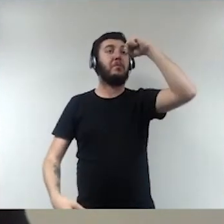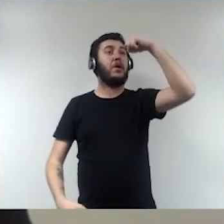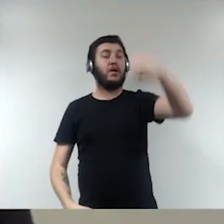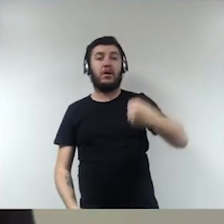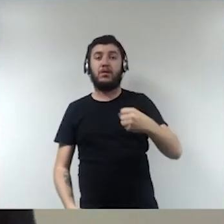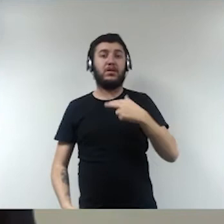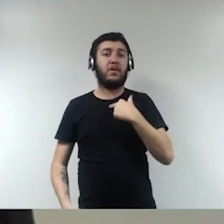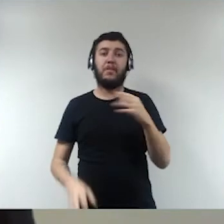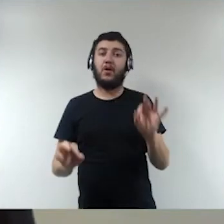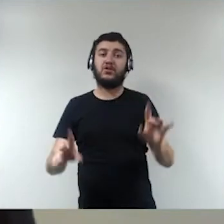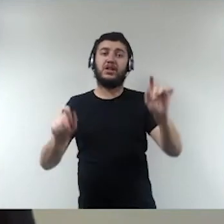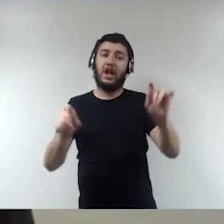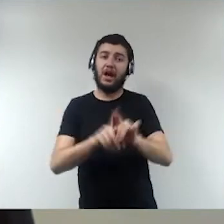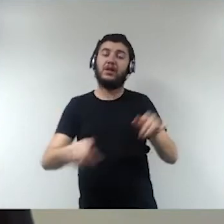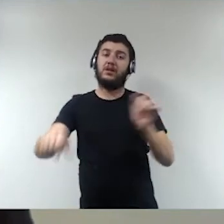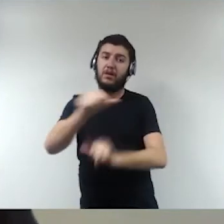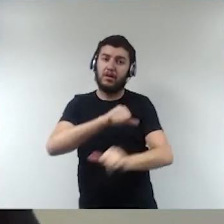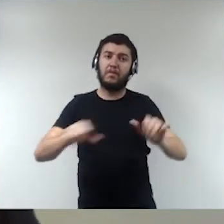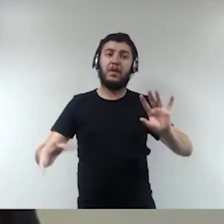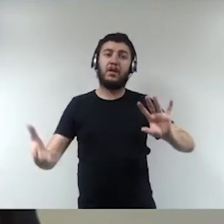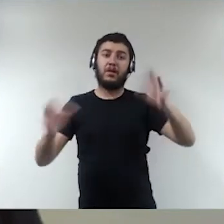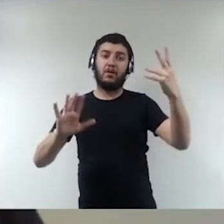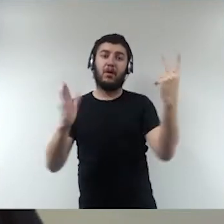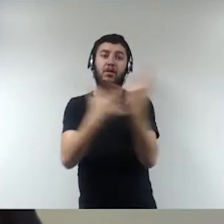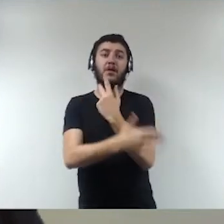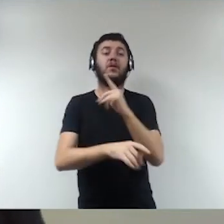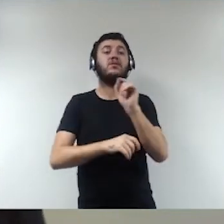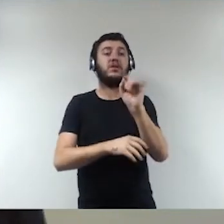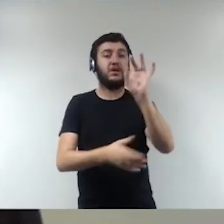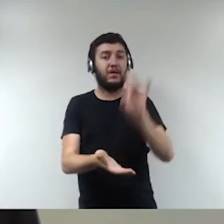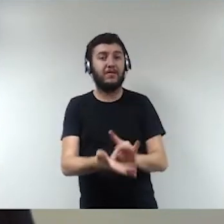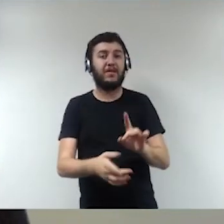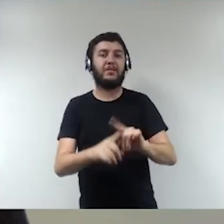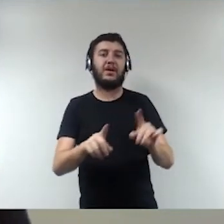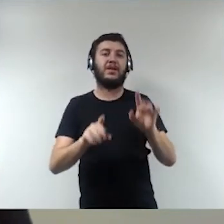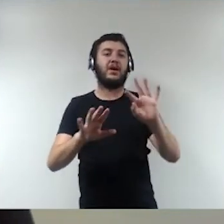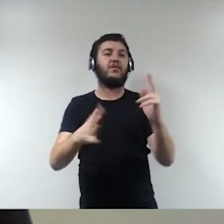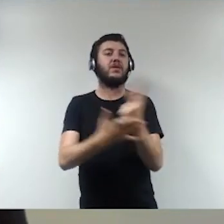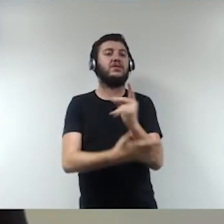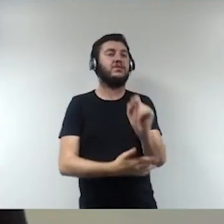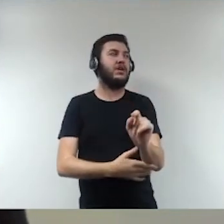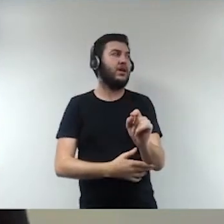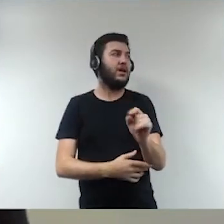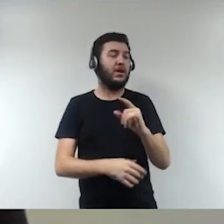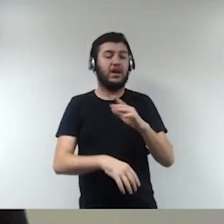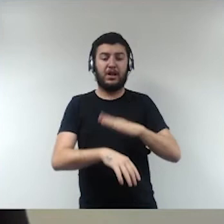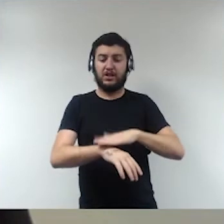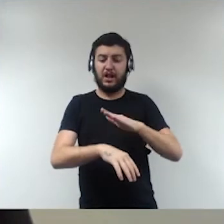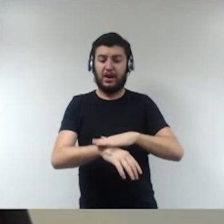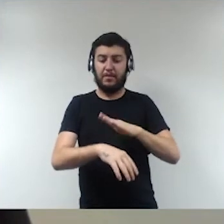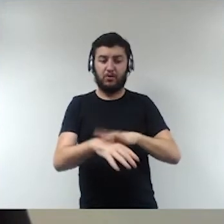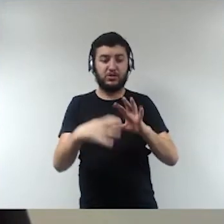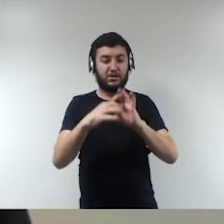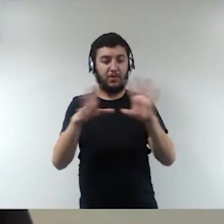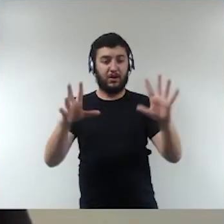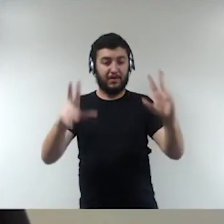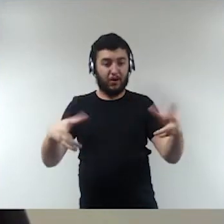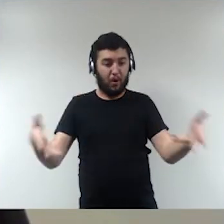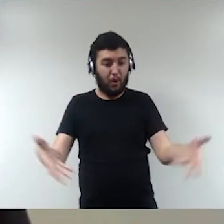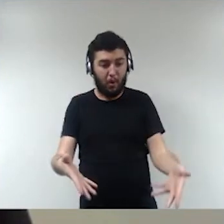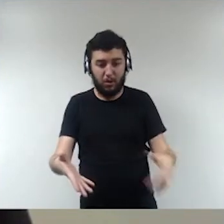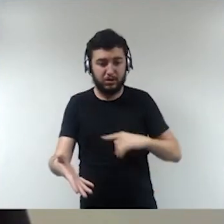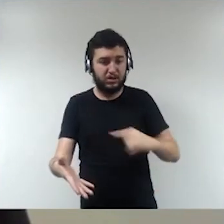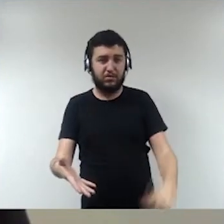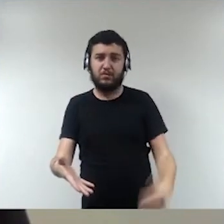situação de normalidade, em que efetivamente ela não vai ter aquela disponibilidade de tempo com a qual conta hoje. Então é muito importante